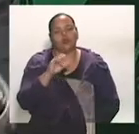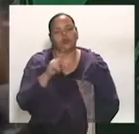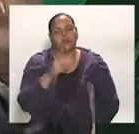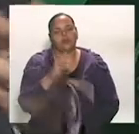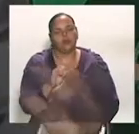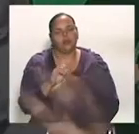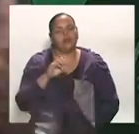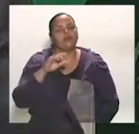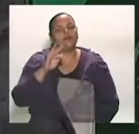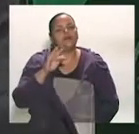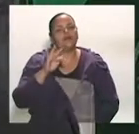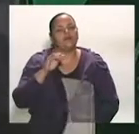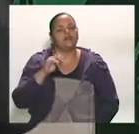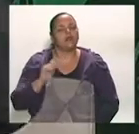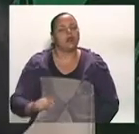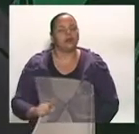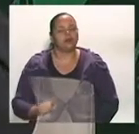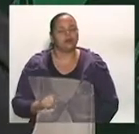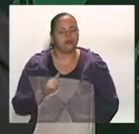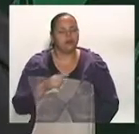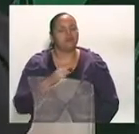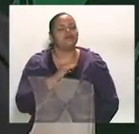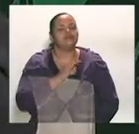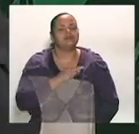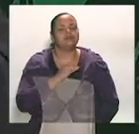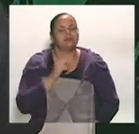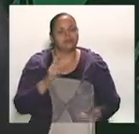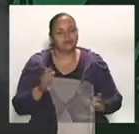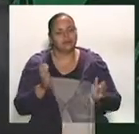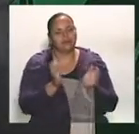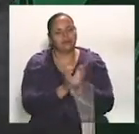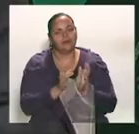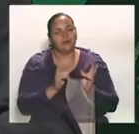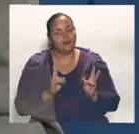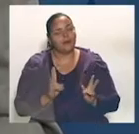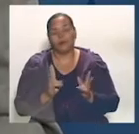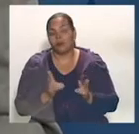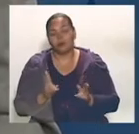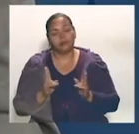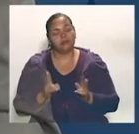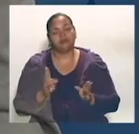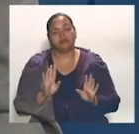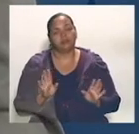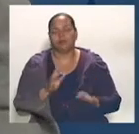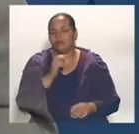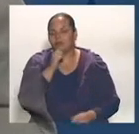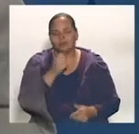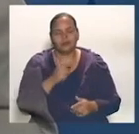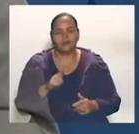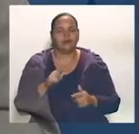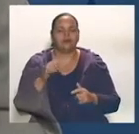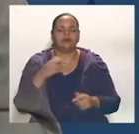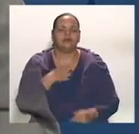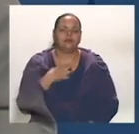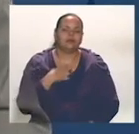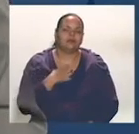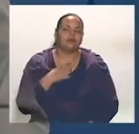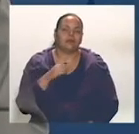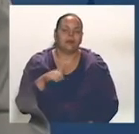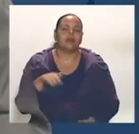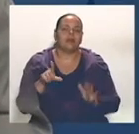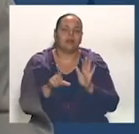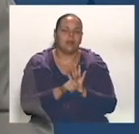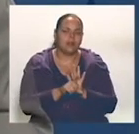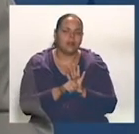Fiscal, que quase sempre é eleito da mesma chapa da diretoria administrativa. Da atual diretoria, é verdade. E aí não tem jeito, né? Agora, com a